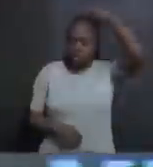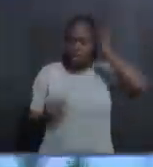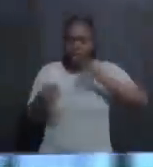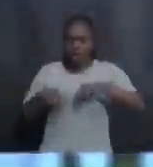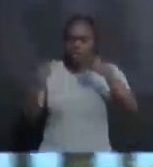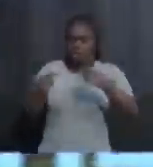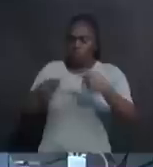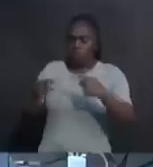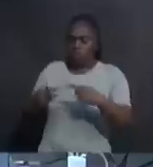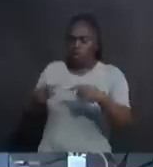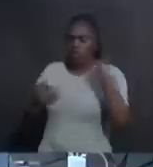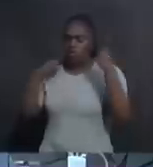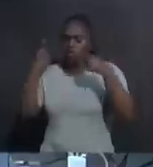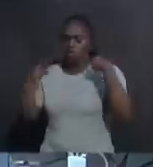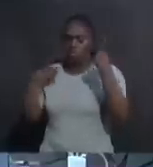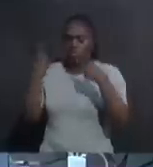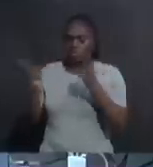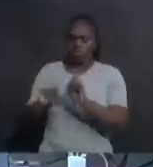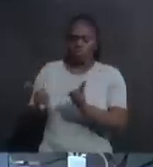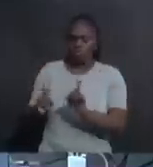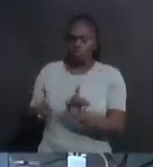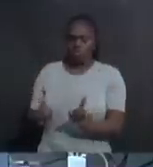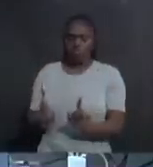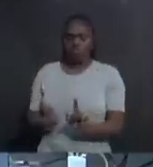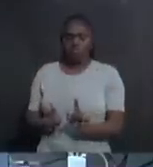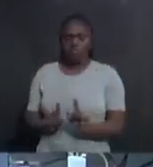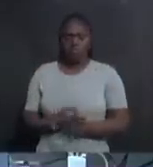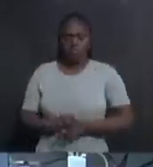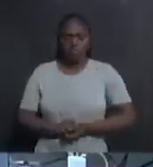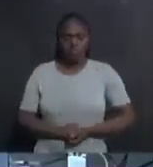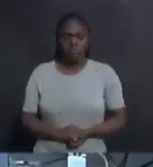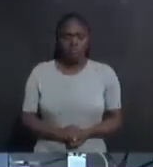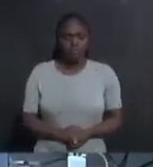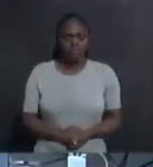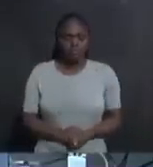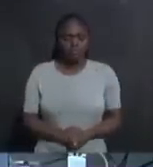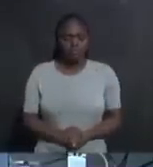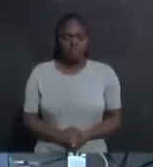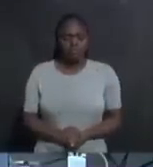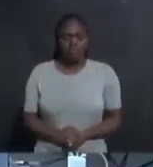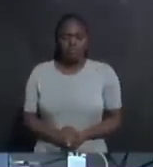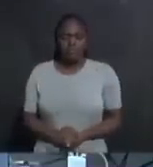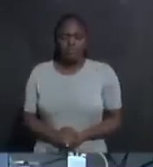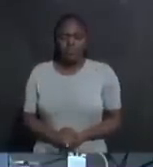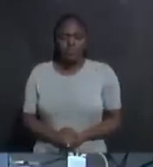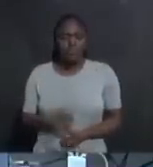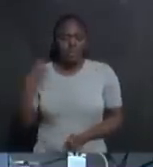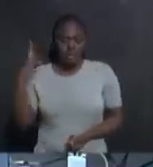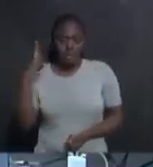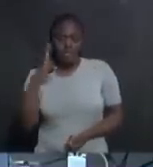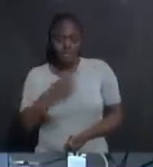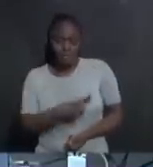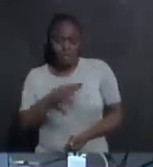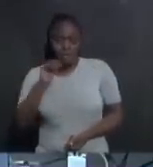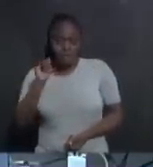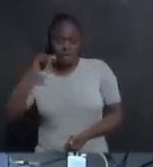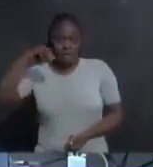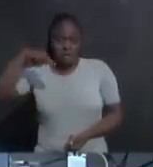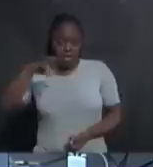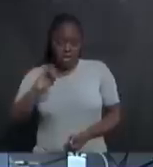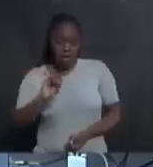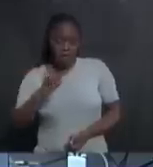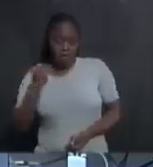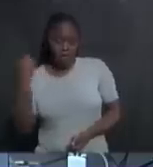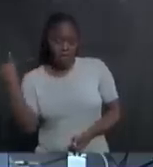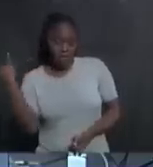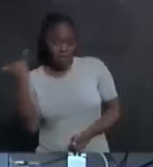lugar de doido, esquizofrênico, psicopata, maluco, não. Ai, gente, a resposta de Amós dá no meio da minha cara e da